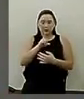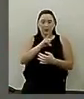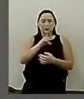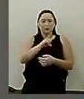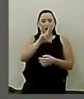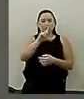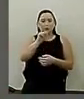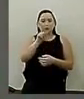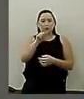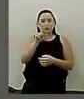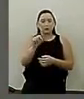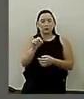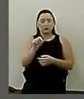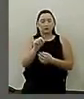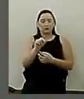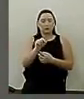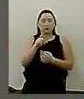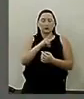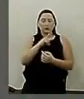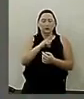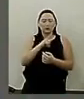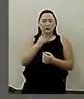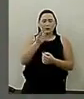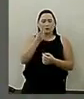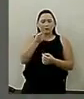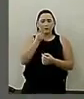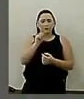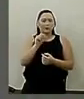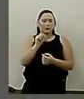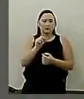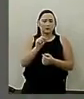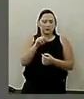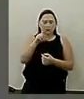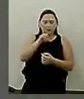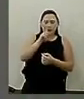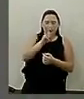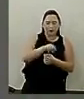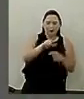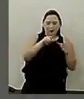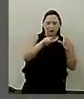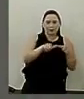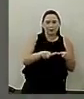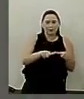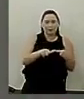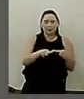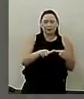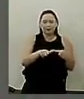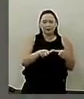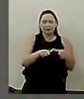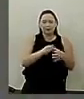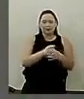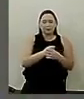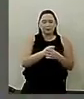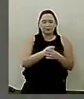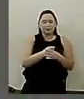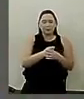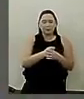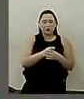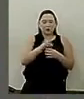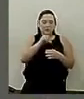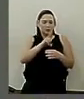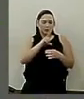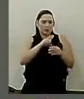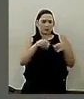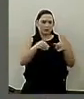Lago de Genezaré, é derivado da fértil planície a noroeste do lago, uma terra muito